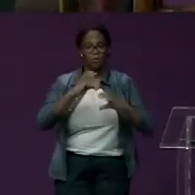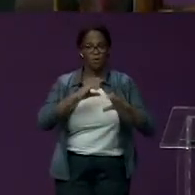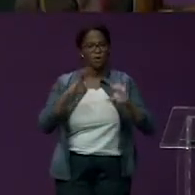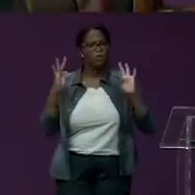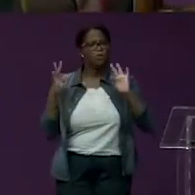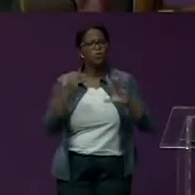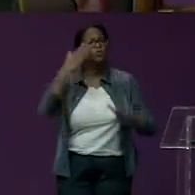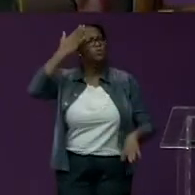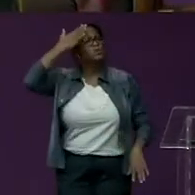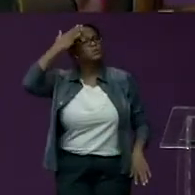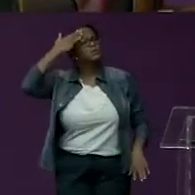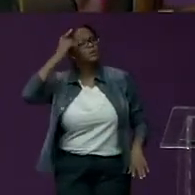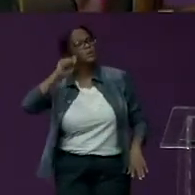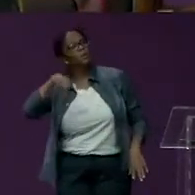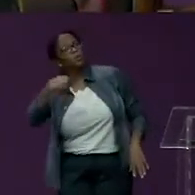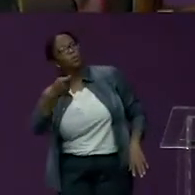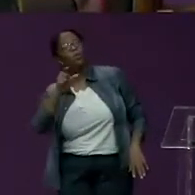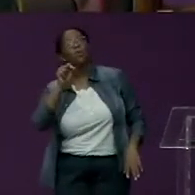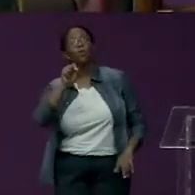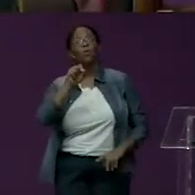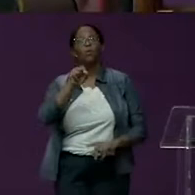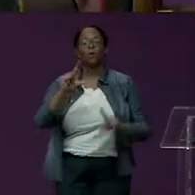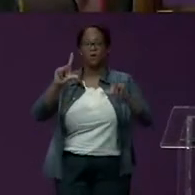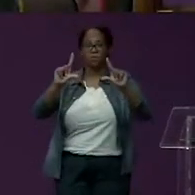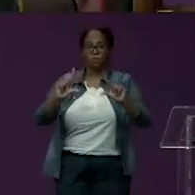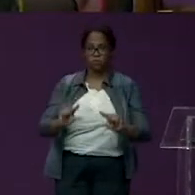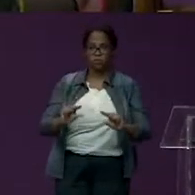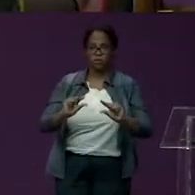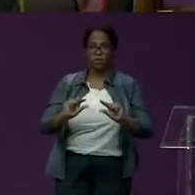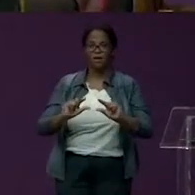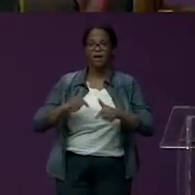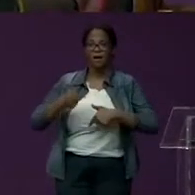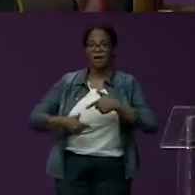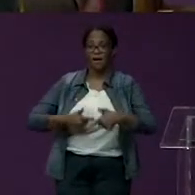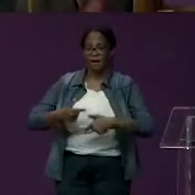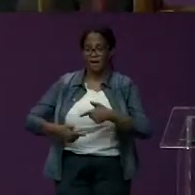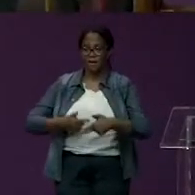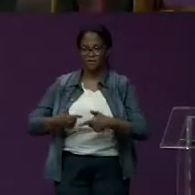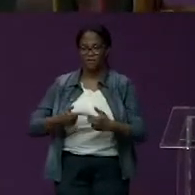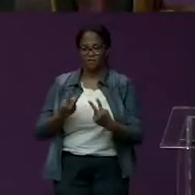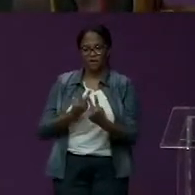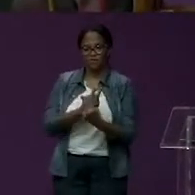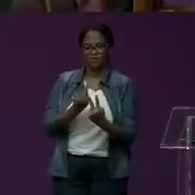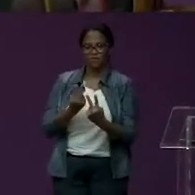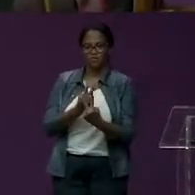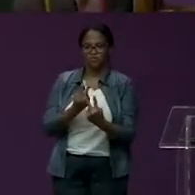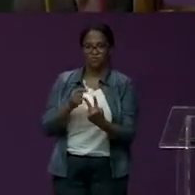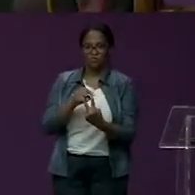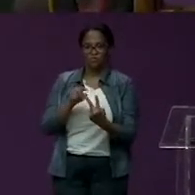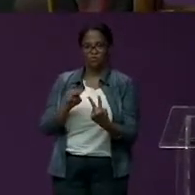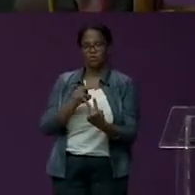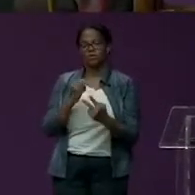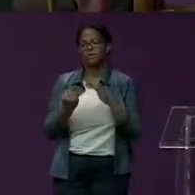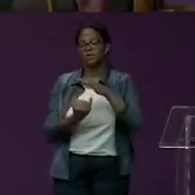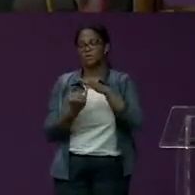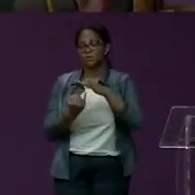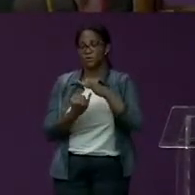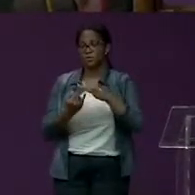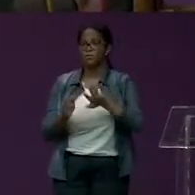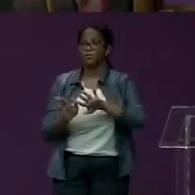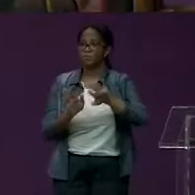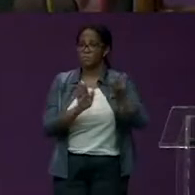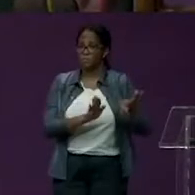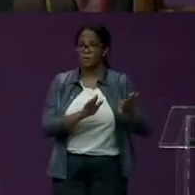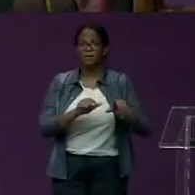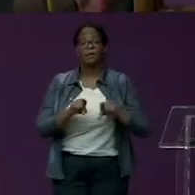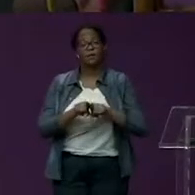que, que significa, né, uma redução das atividades nesses nossos dois institutos, além da